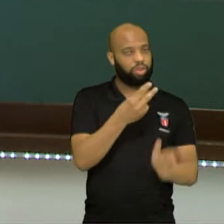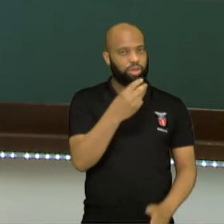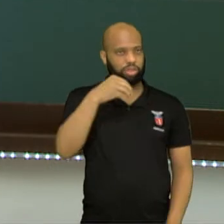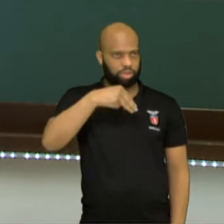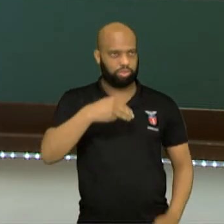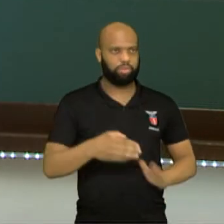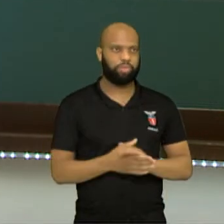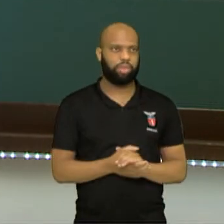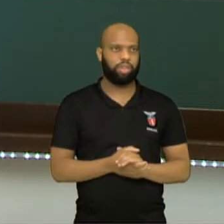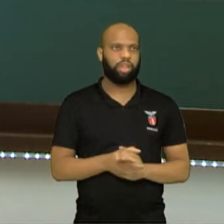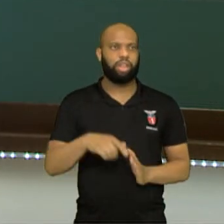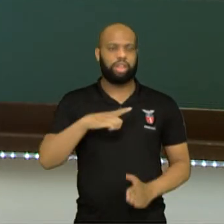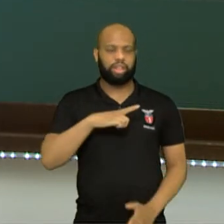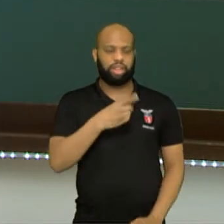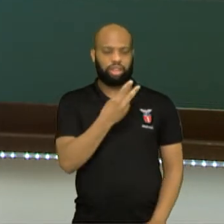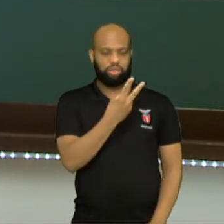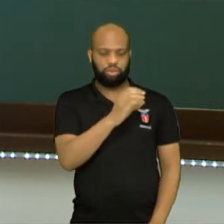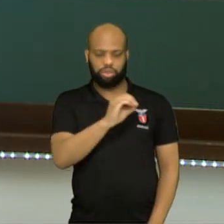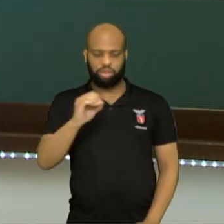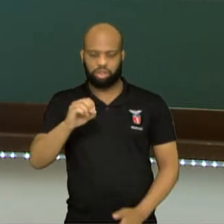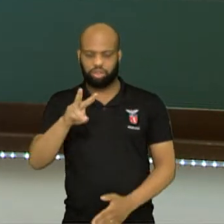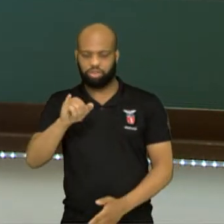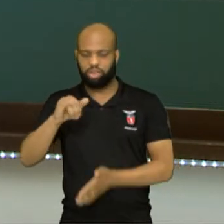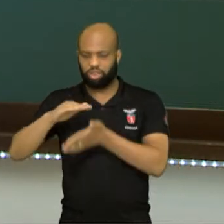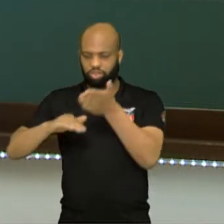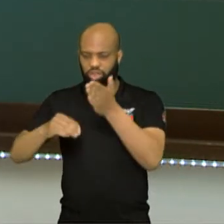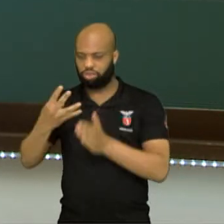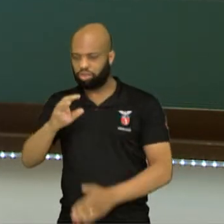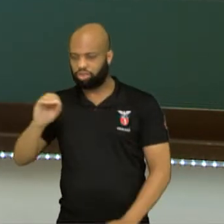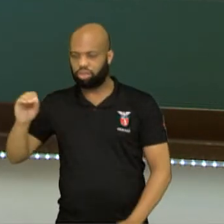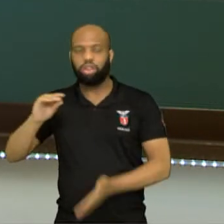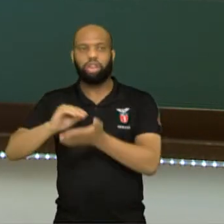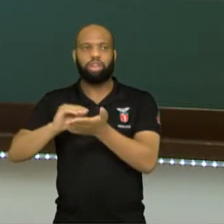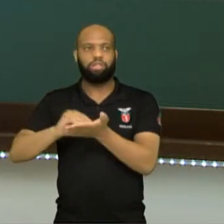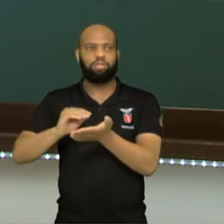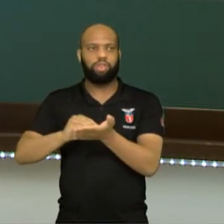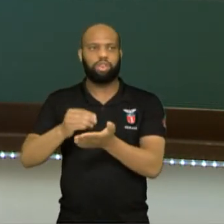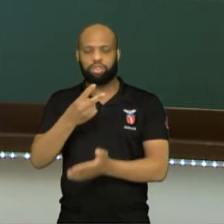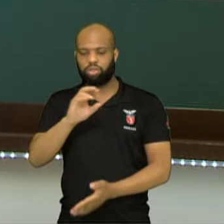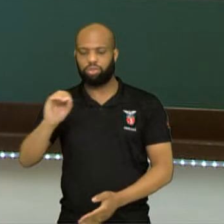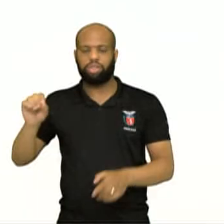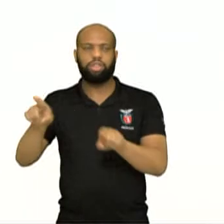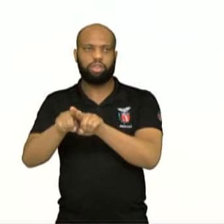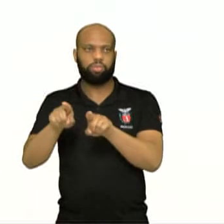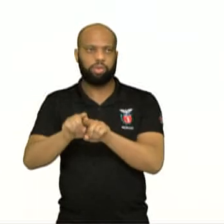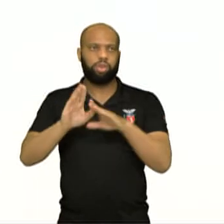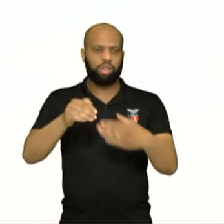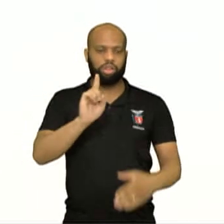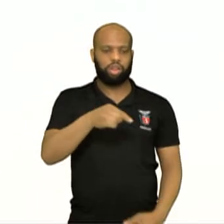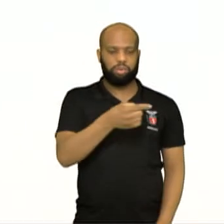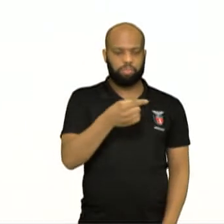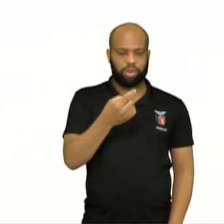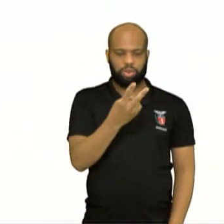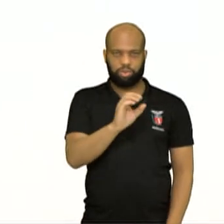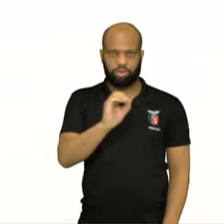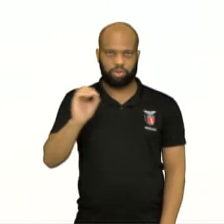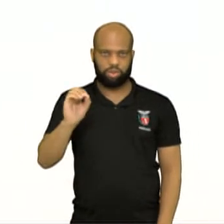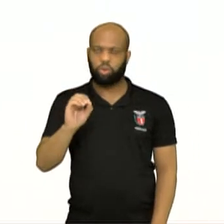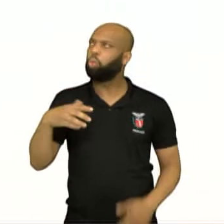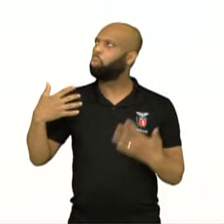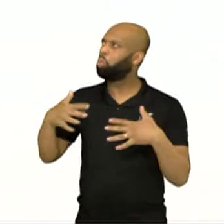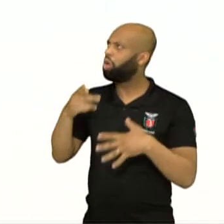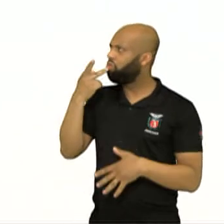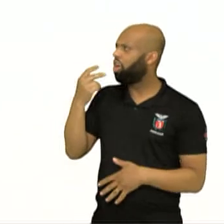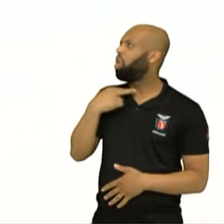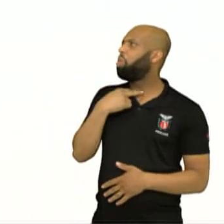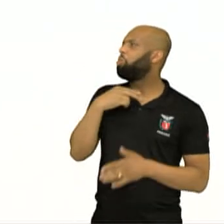2M. Tenho 200, vou tirar 400, faltam-me 200, menos 200. Ai, prof, falou que não